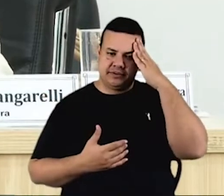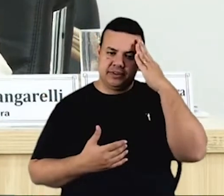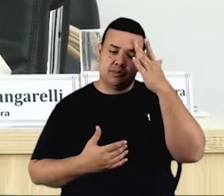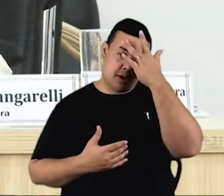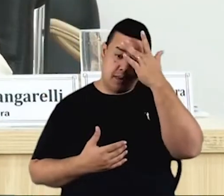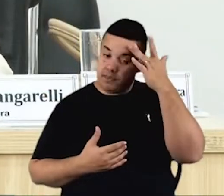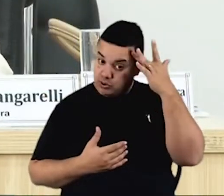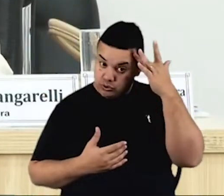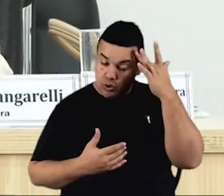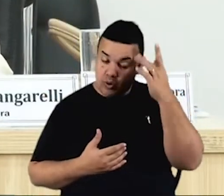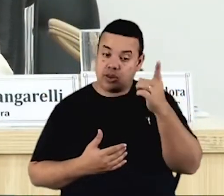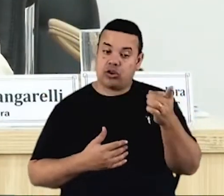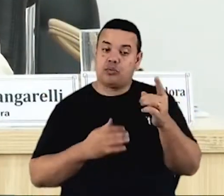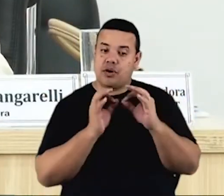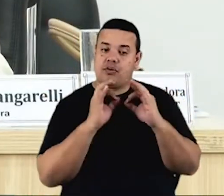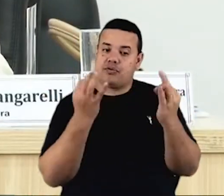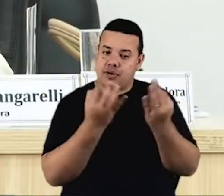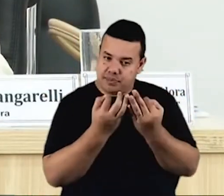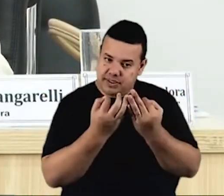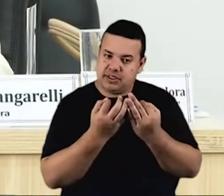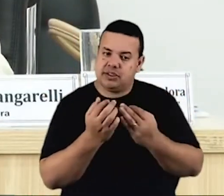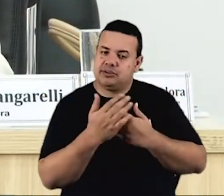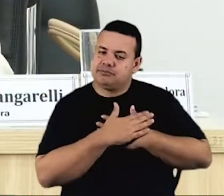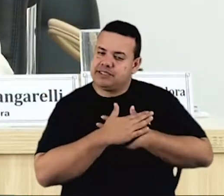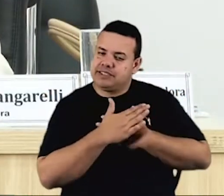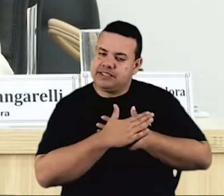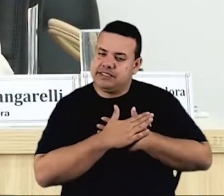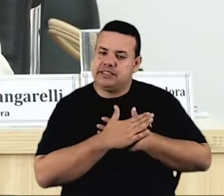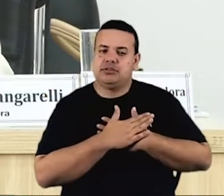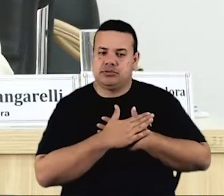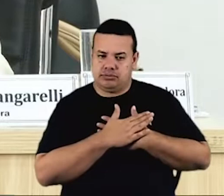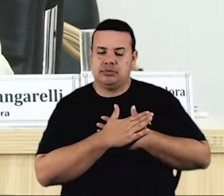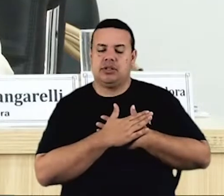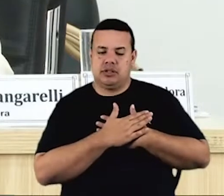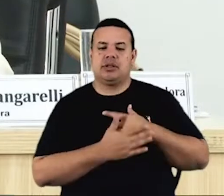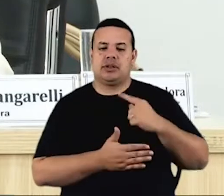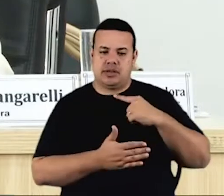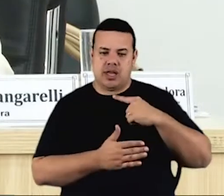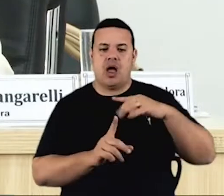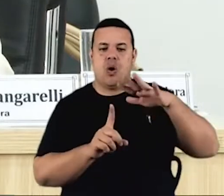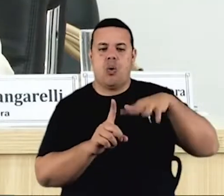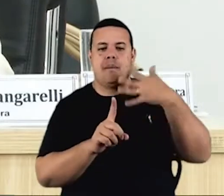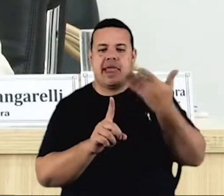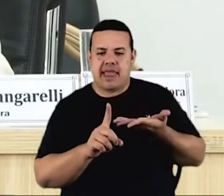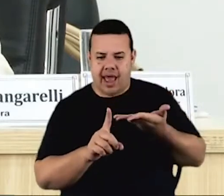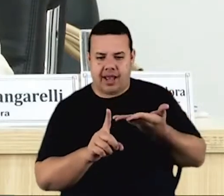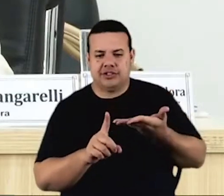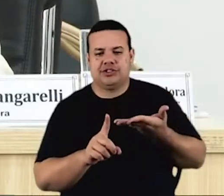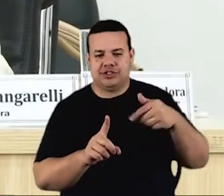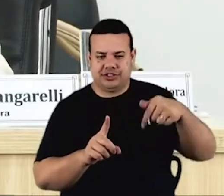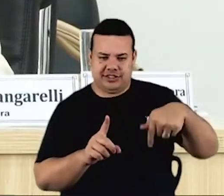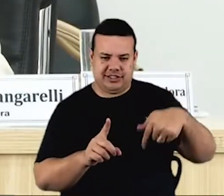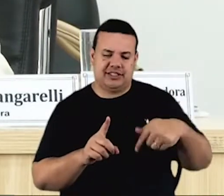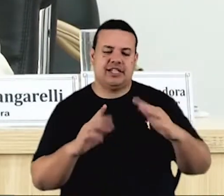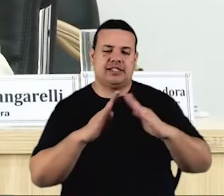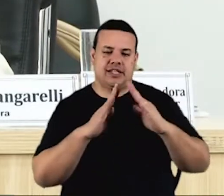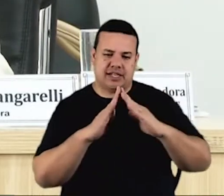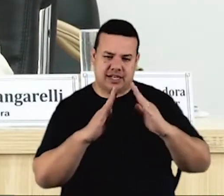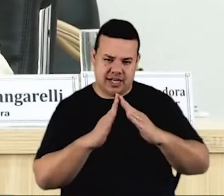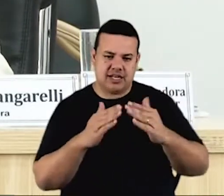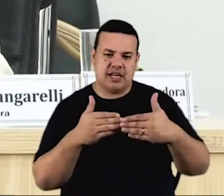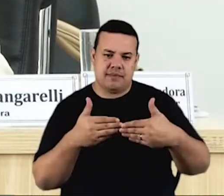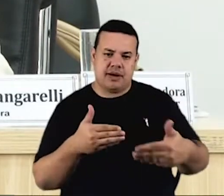como ele, da família de vocês, coloca então em homenagem desta casa, a partir da vereadora